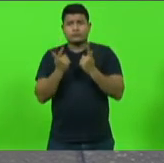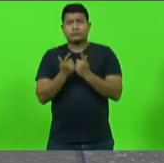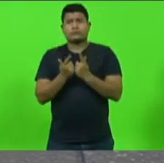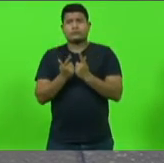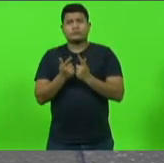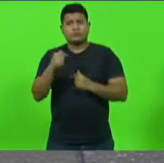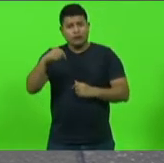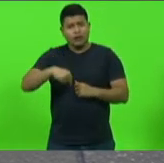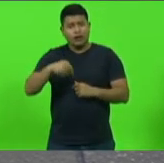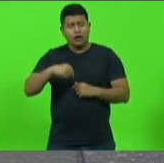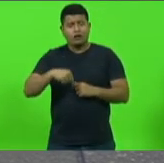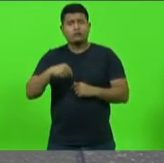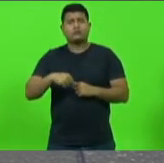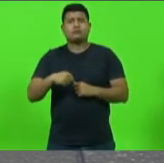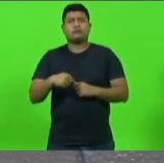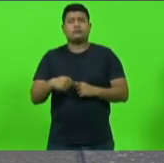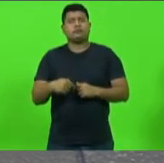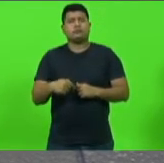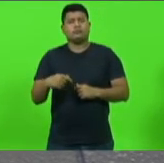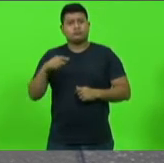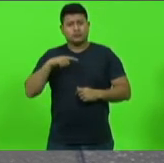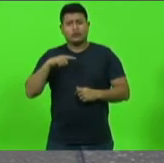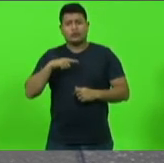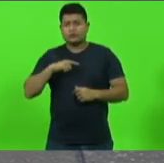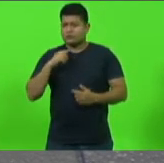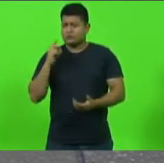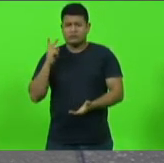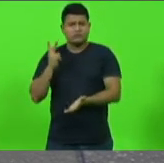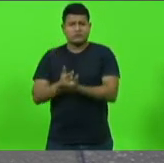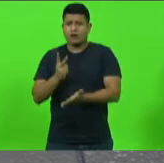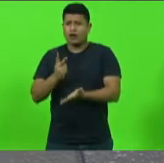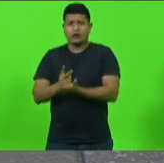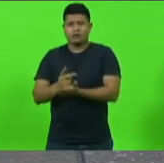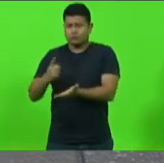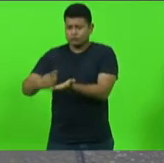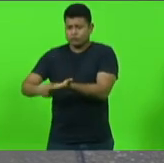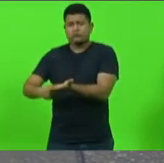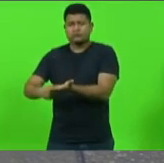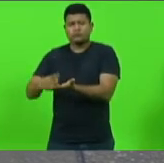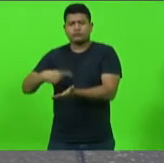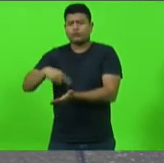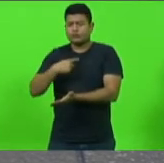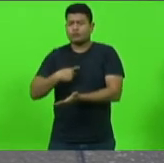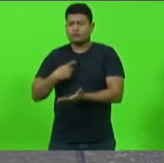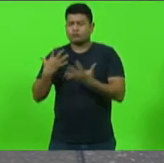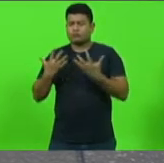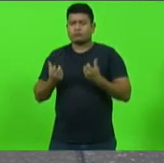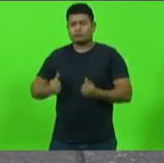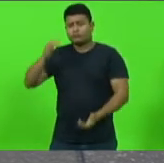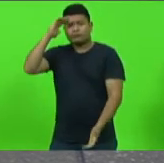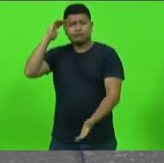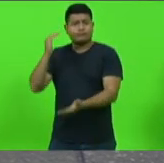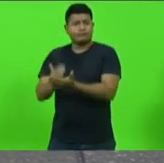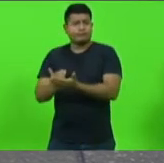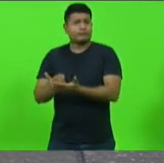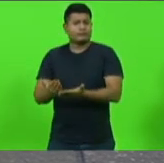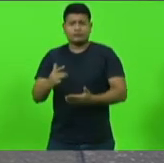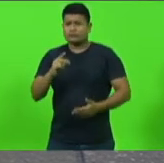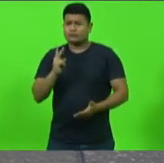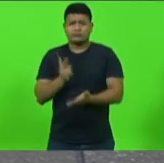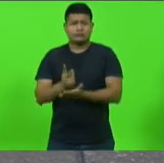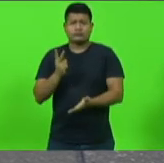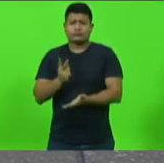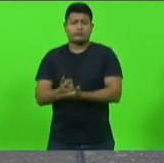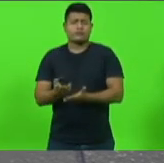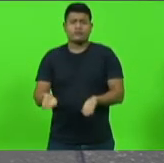essa casa tem honrado acordos que são feitos. E uma